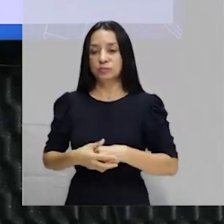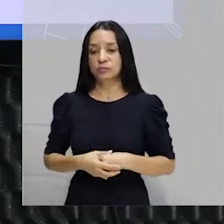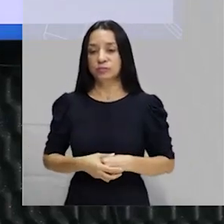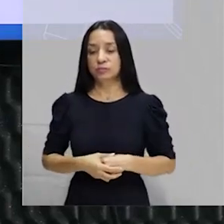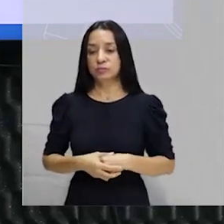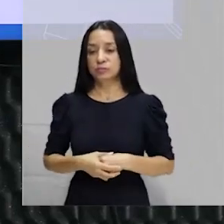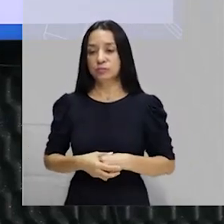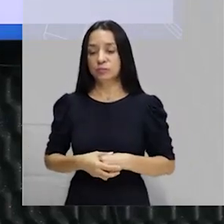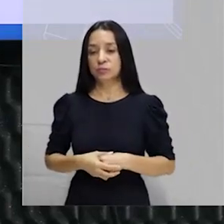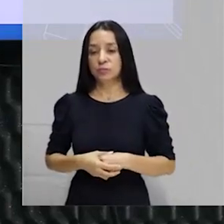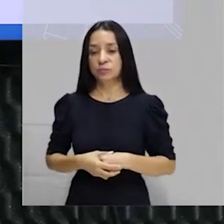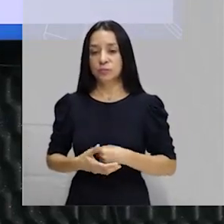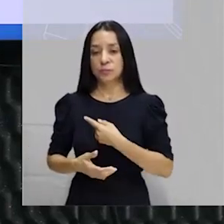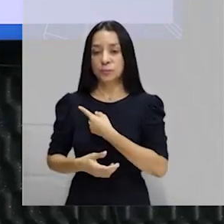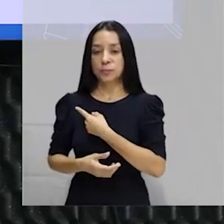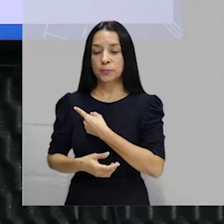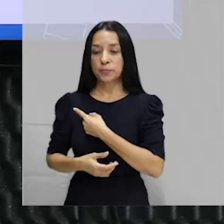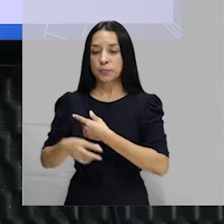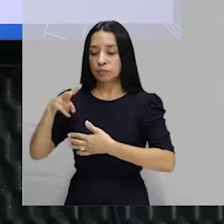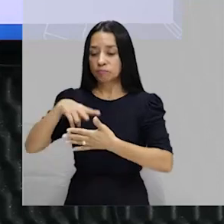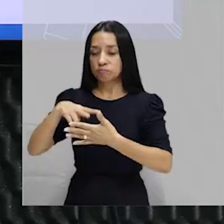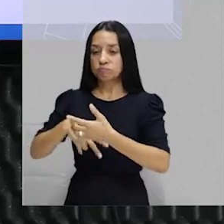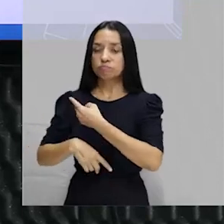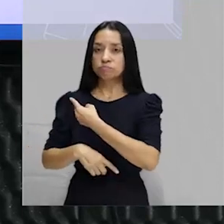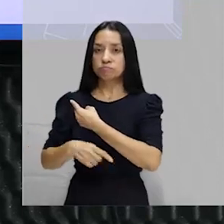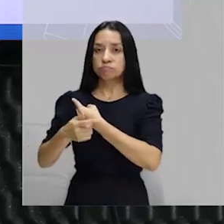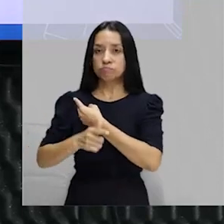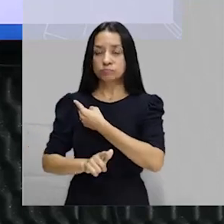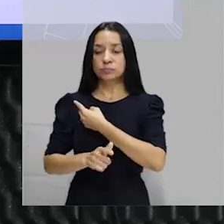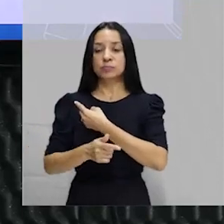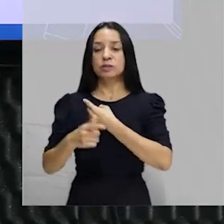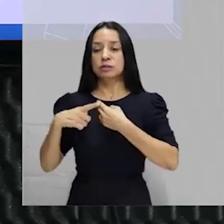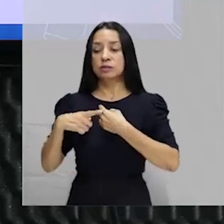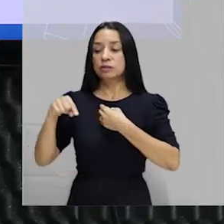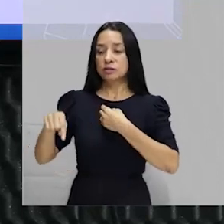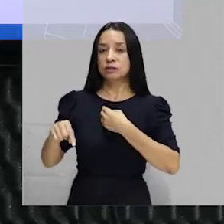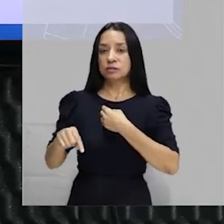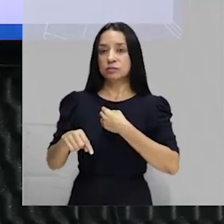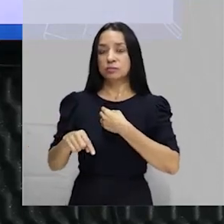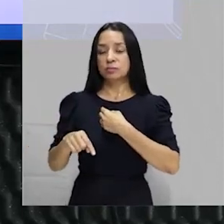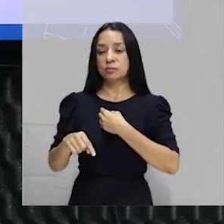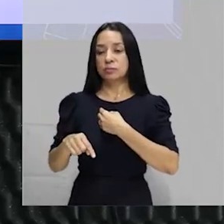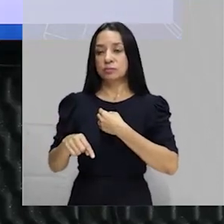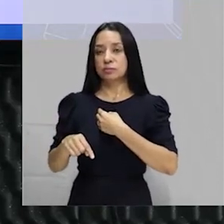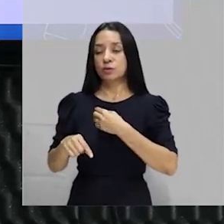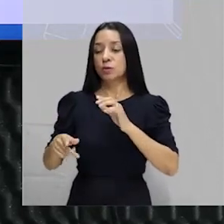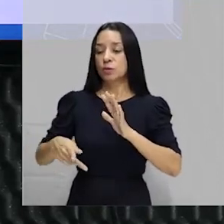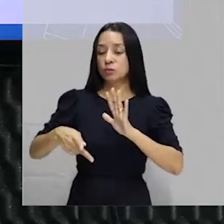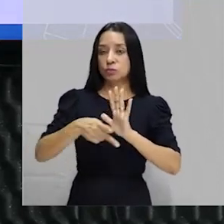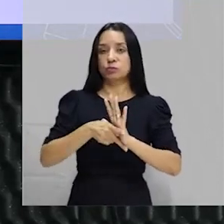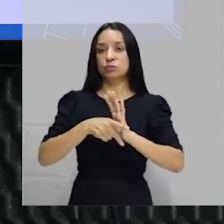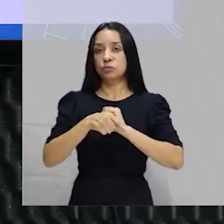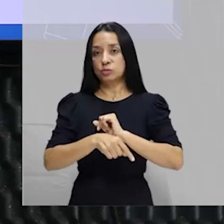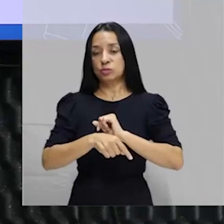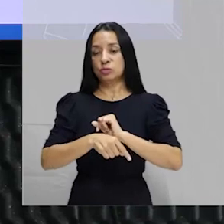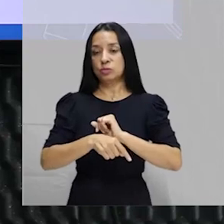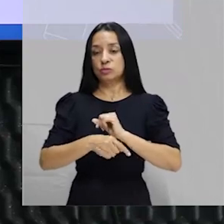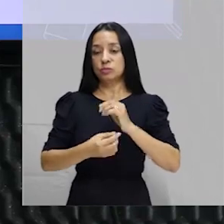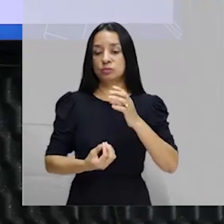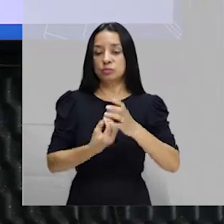Em síntese, opressores e oprimidos estiveram em constante oposição uns aos outros. Marx e